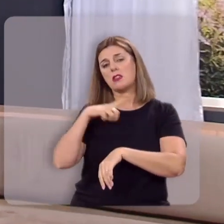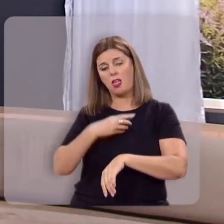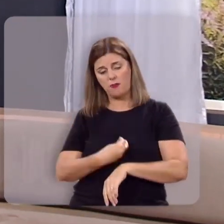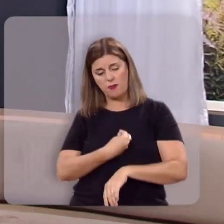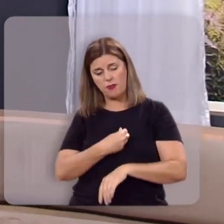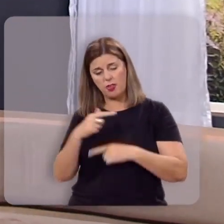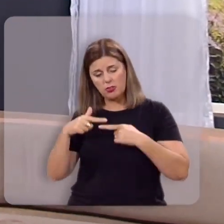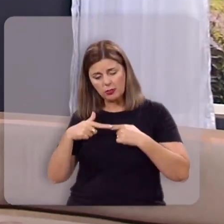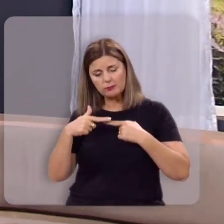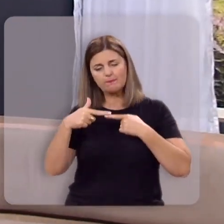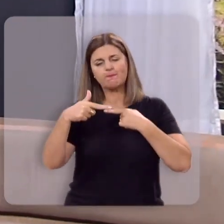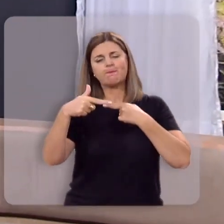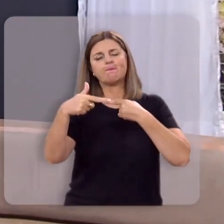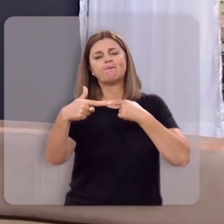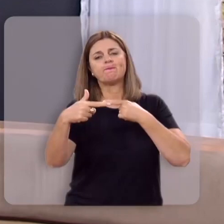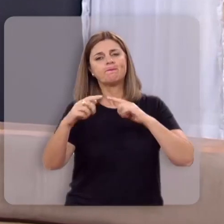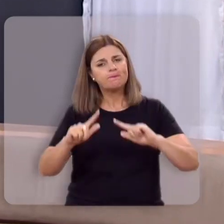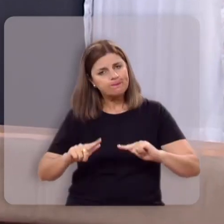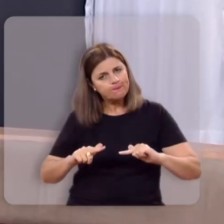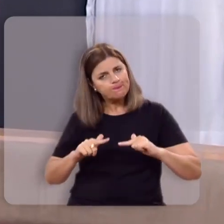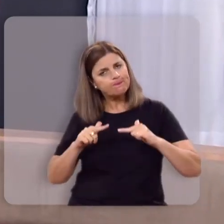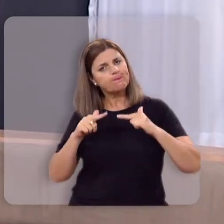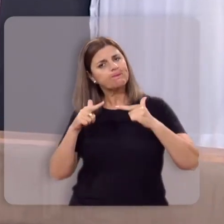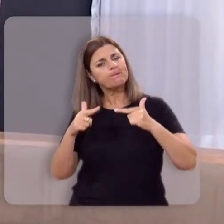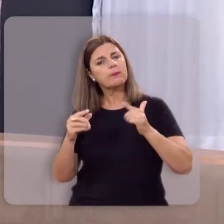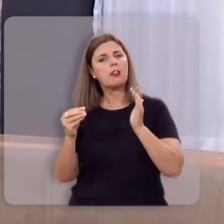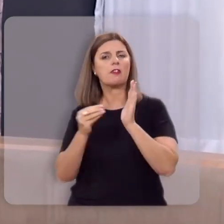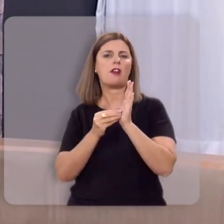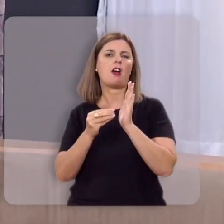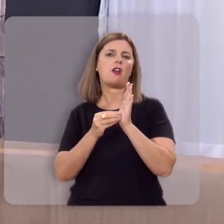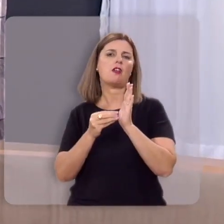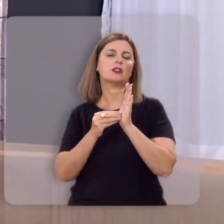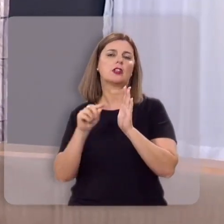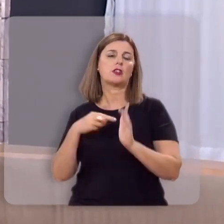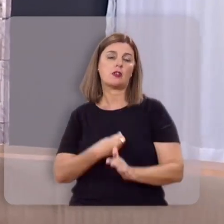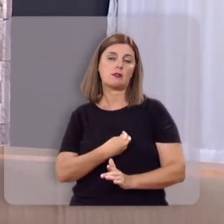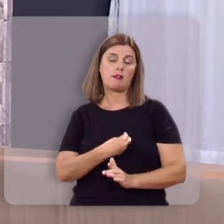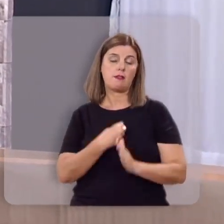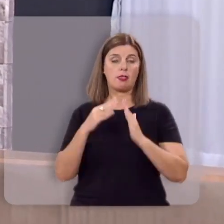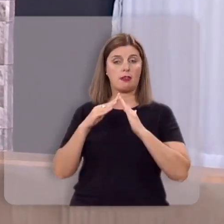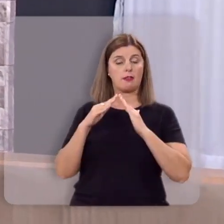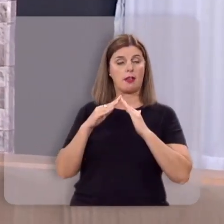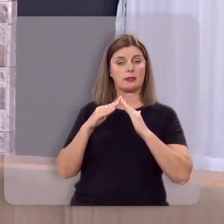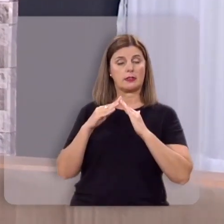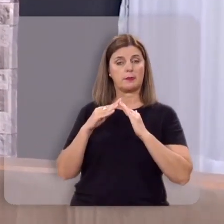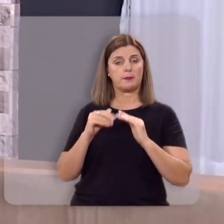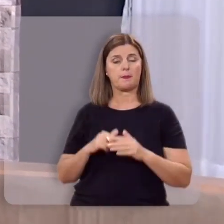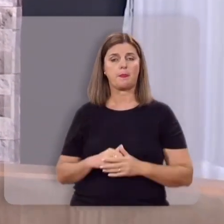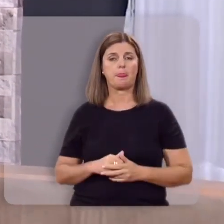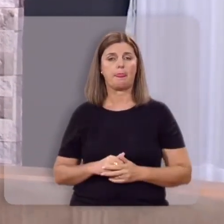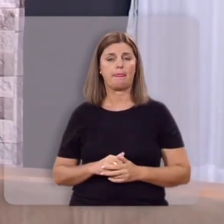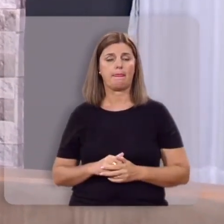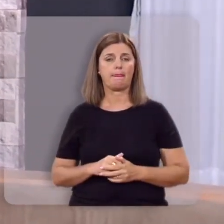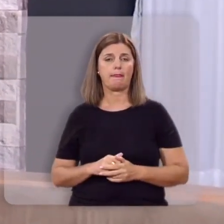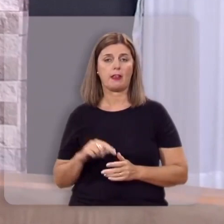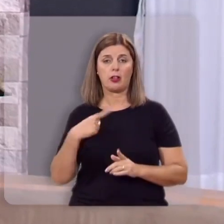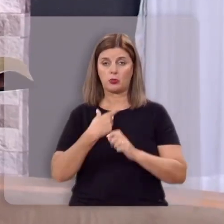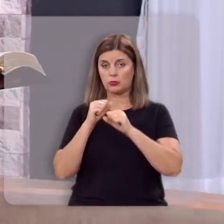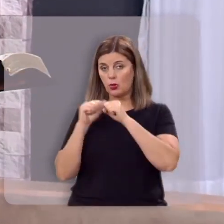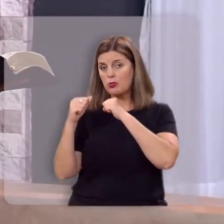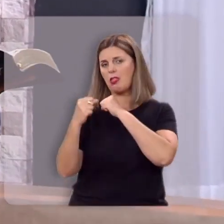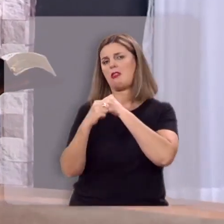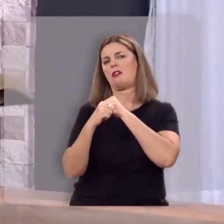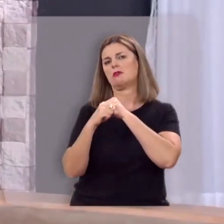Isso é ânimo longo, longanimidade. Está faltando, não está faltando não? Na nossa vida, na nossa casa, na